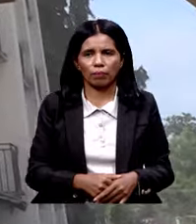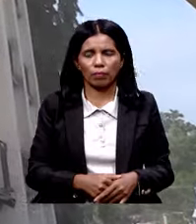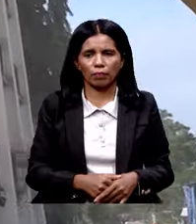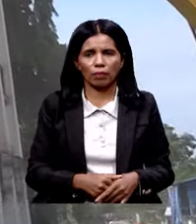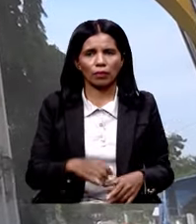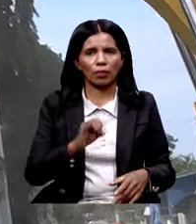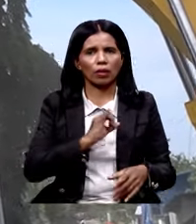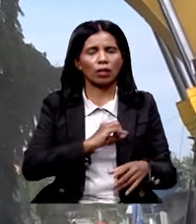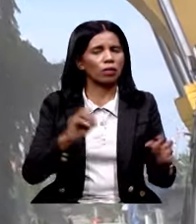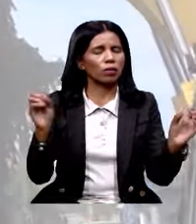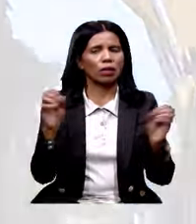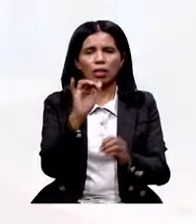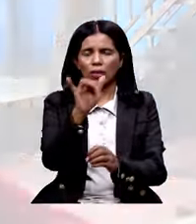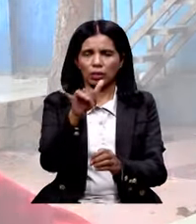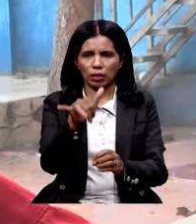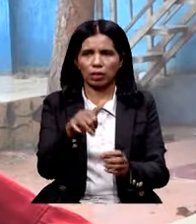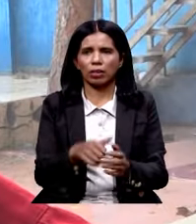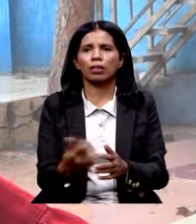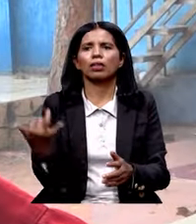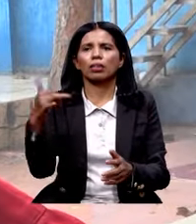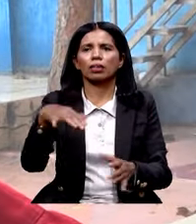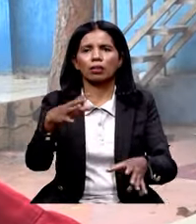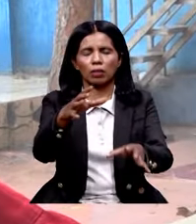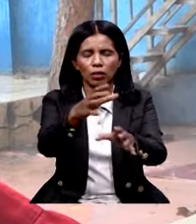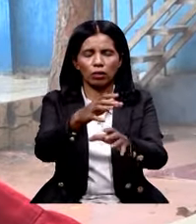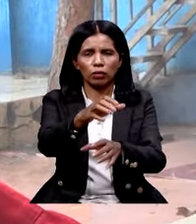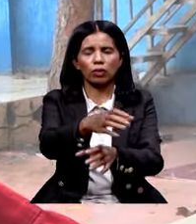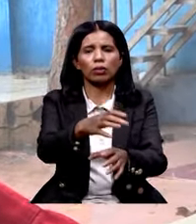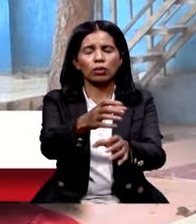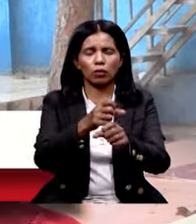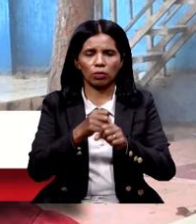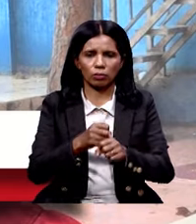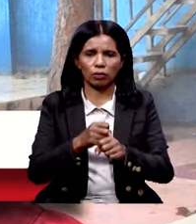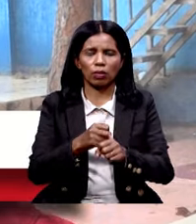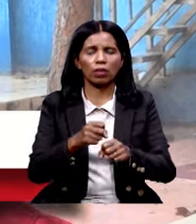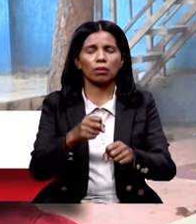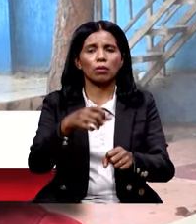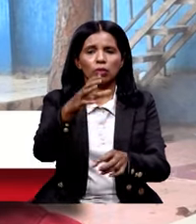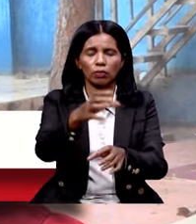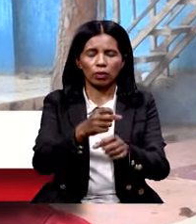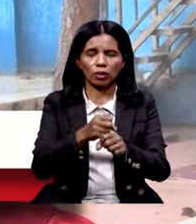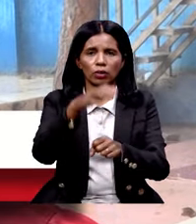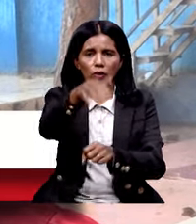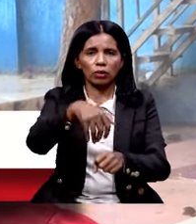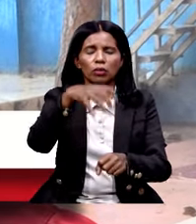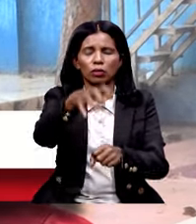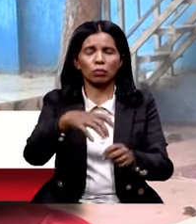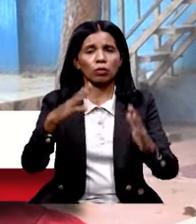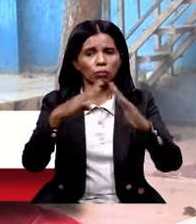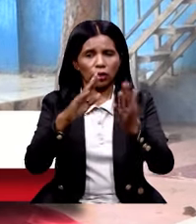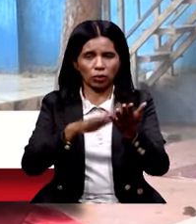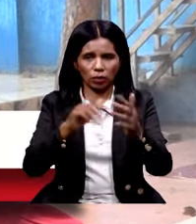Haula dunu concorra sira mai sob escola ida ne hanesa obrigamente. Kamba